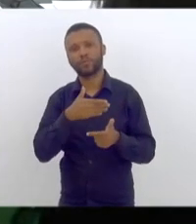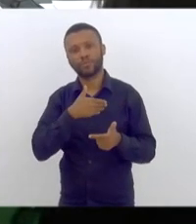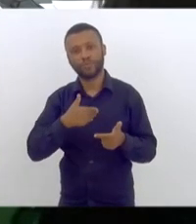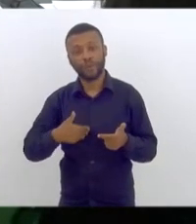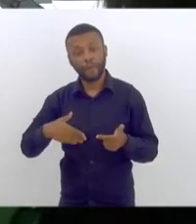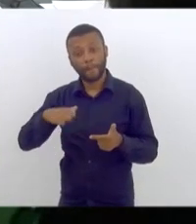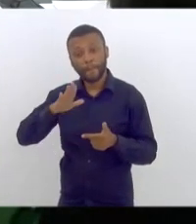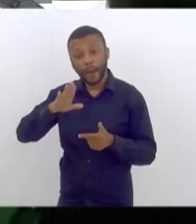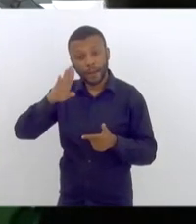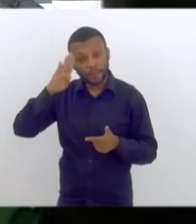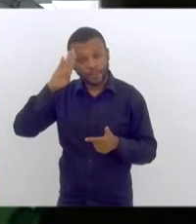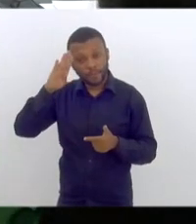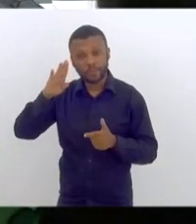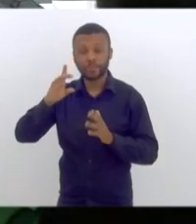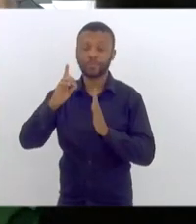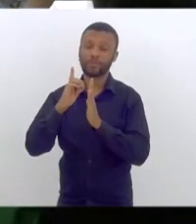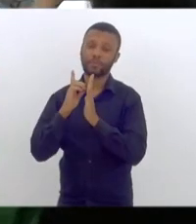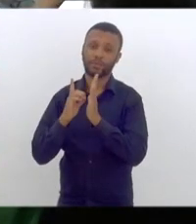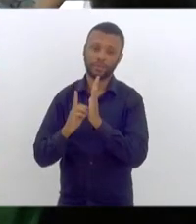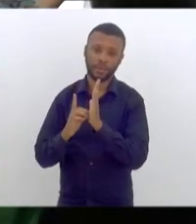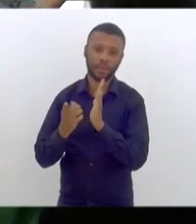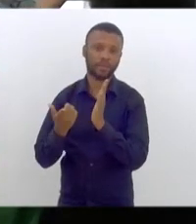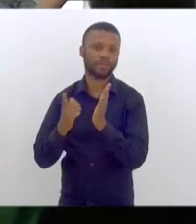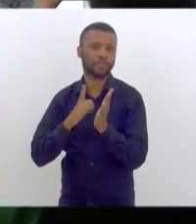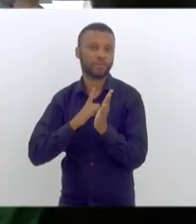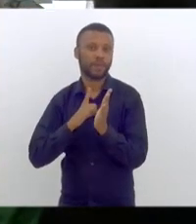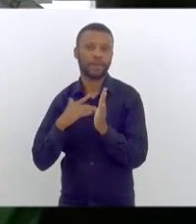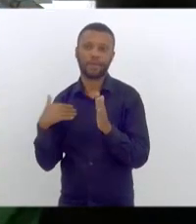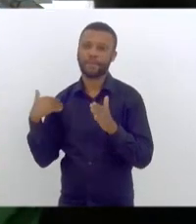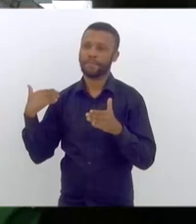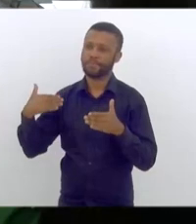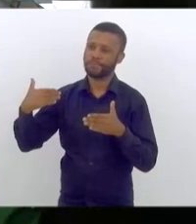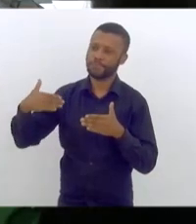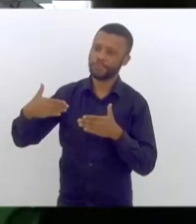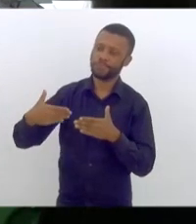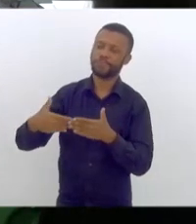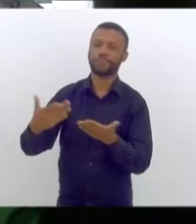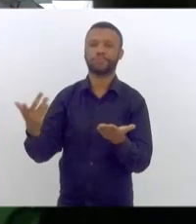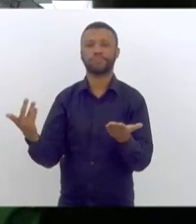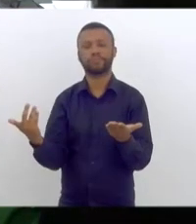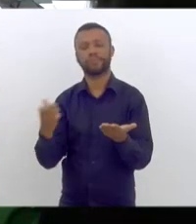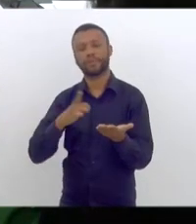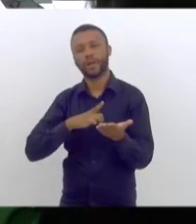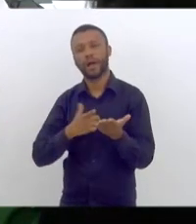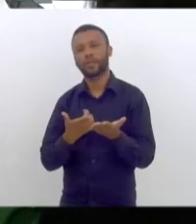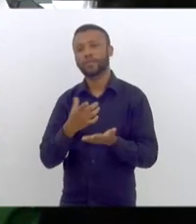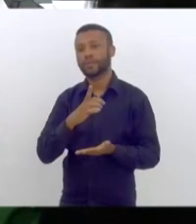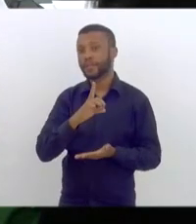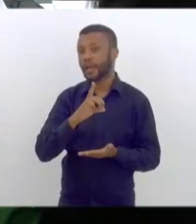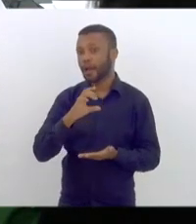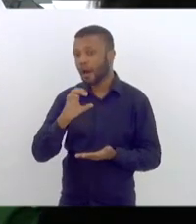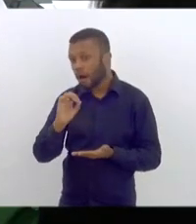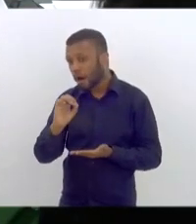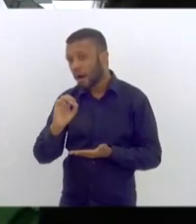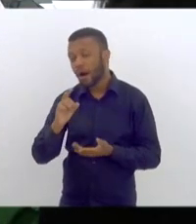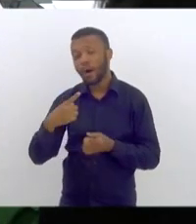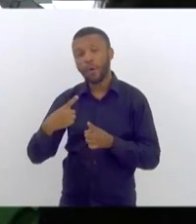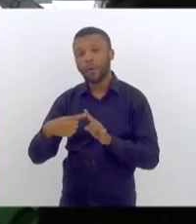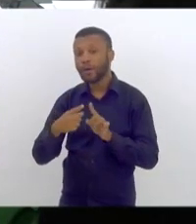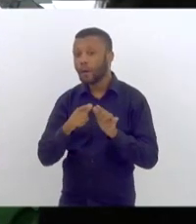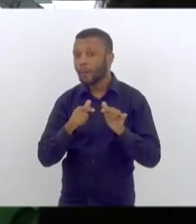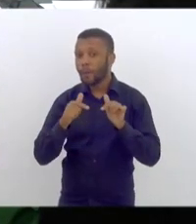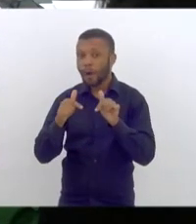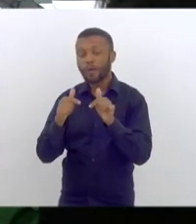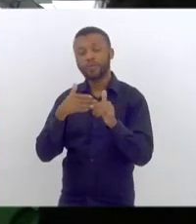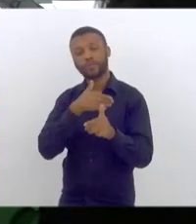decreto vai para o rol dos decretos A publicizado tá publicado Diário Oficial porque é um ato do governador ele pode